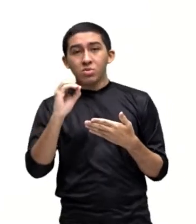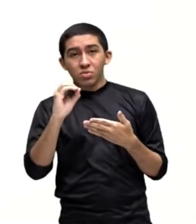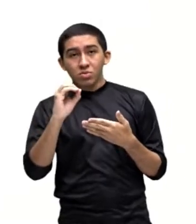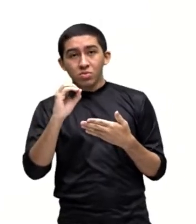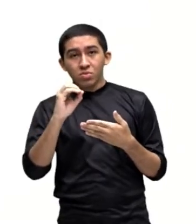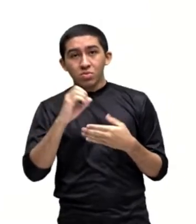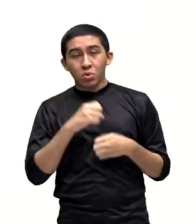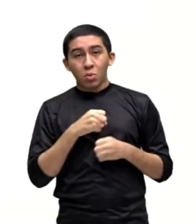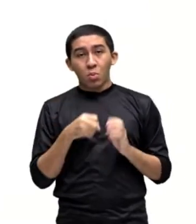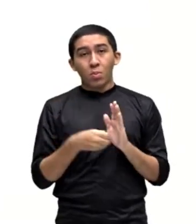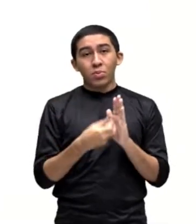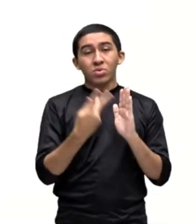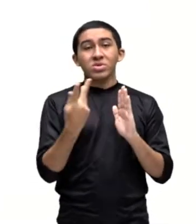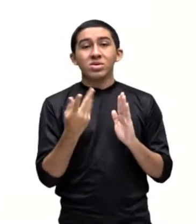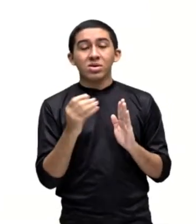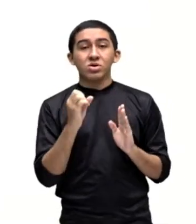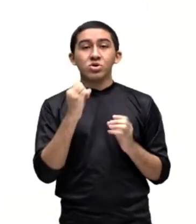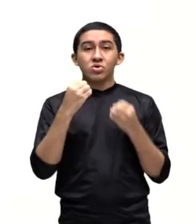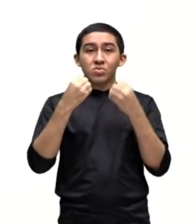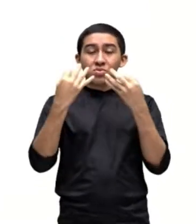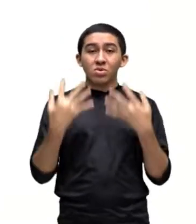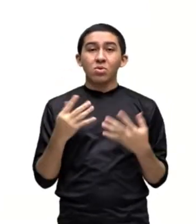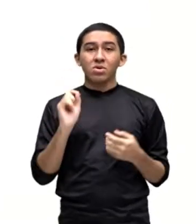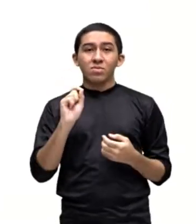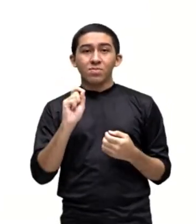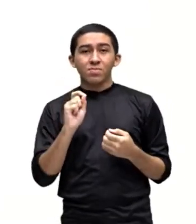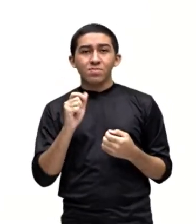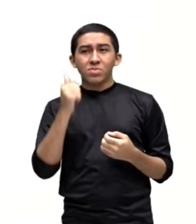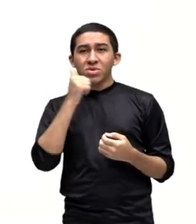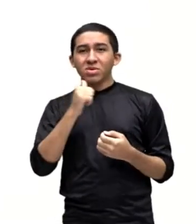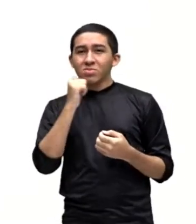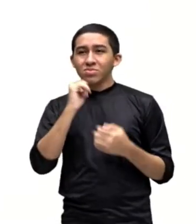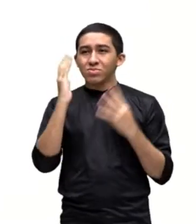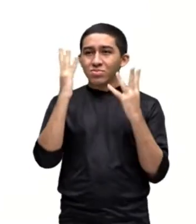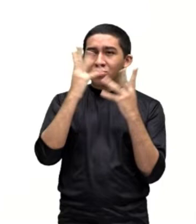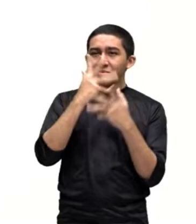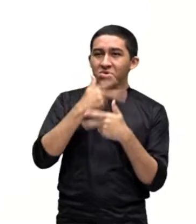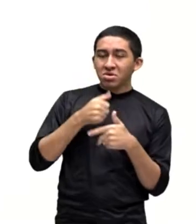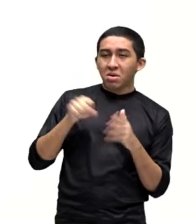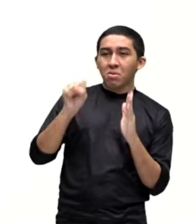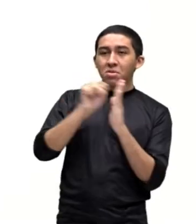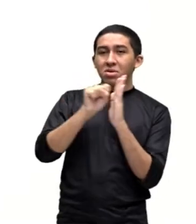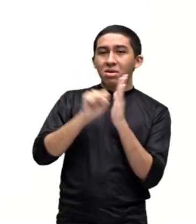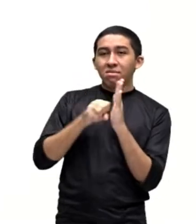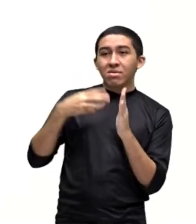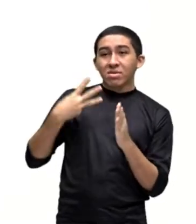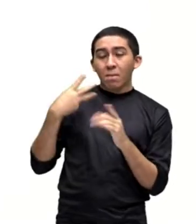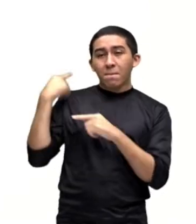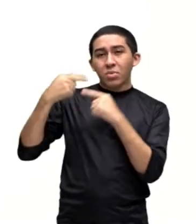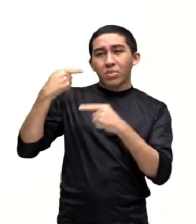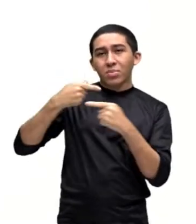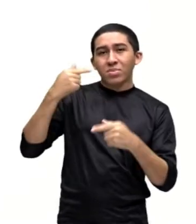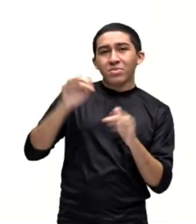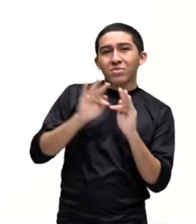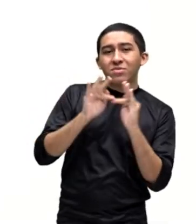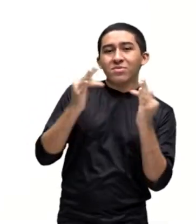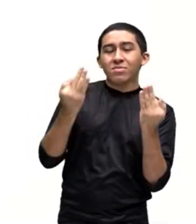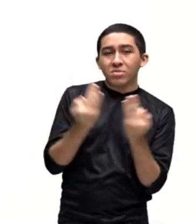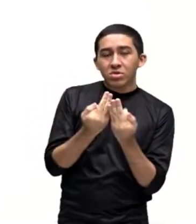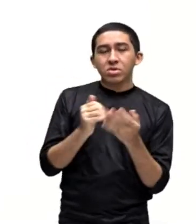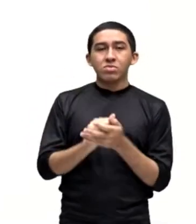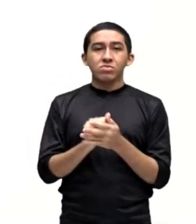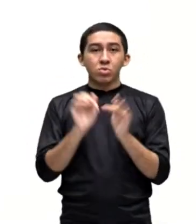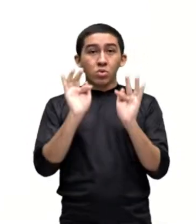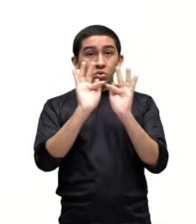seguinte: moça linda, bem tratada, 3 séculos de família. Então, por esses dois primeiros